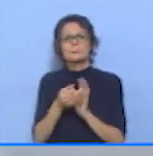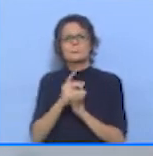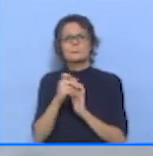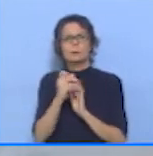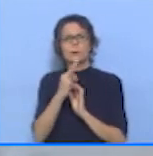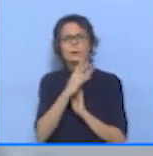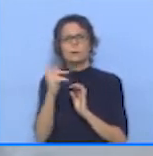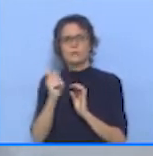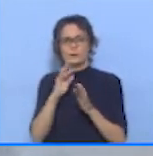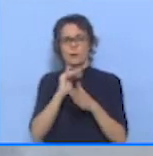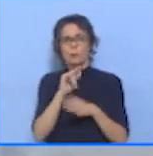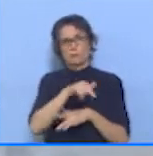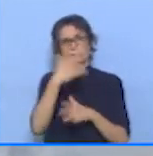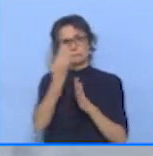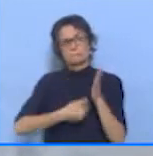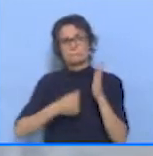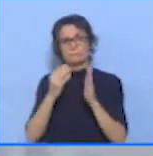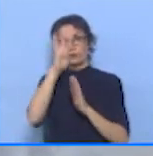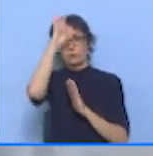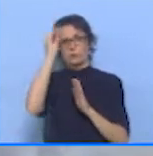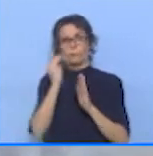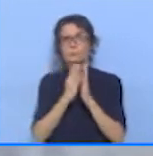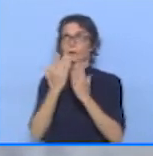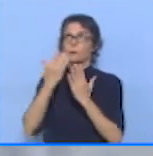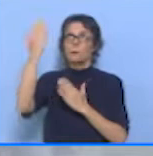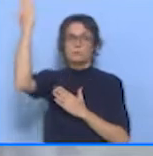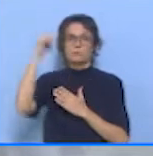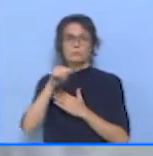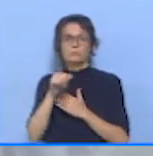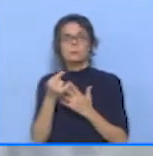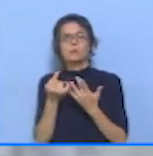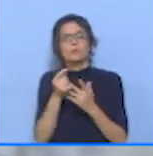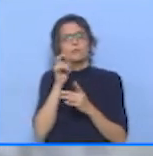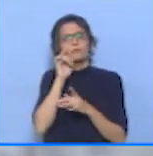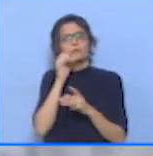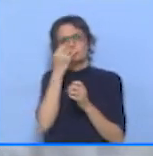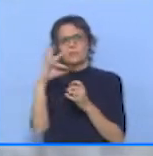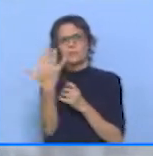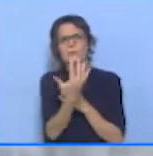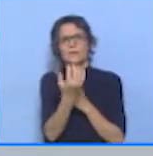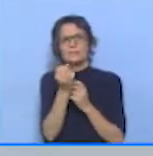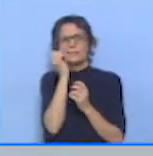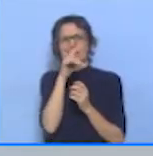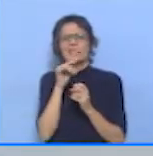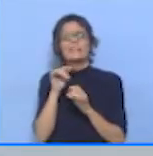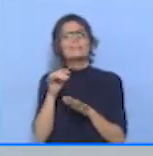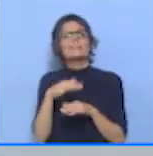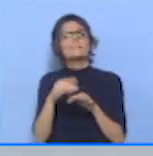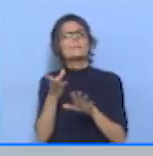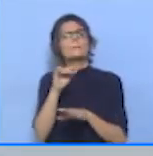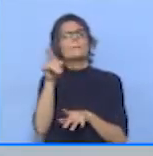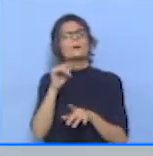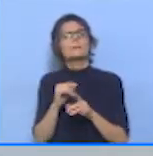Francisco, Laudato Si. O que é que fez mais pela proteção do ambiente? Foi o Papa Francisco com este documento ou a jovem sueca